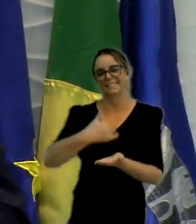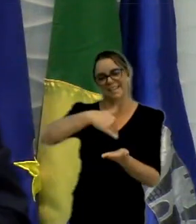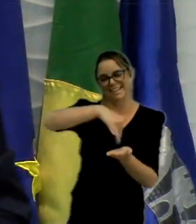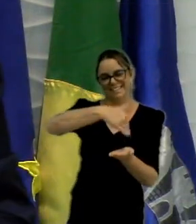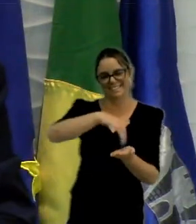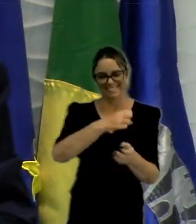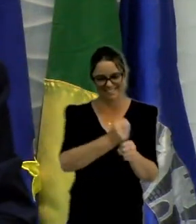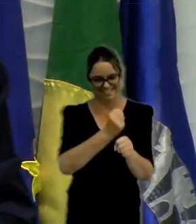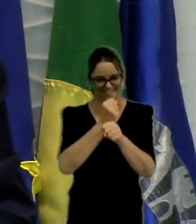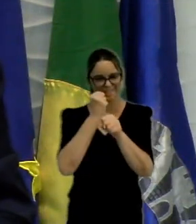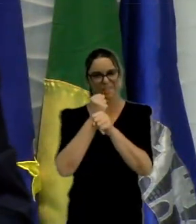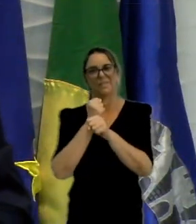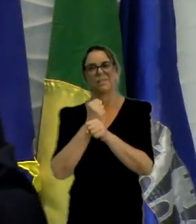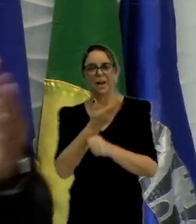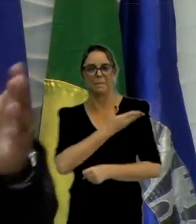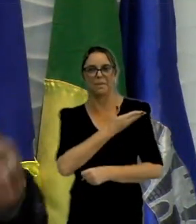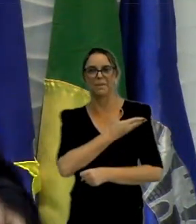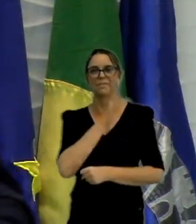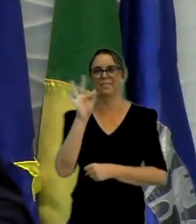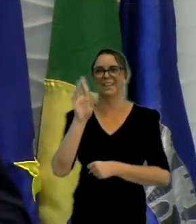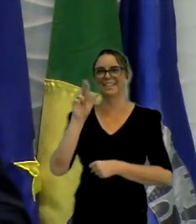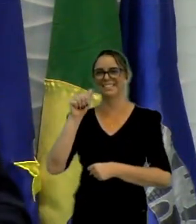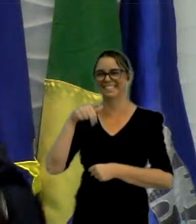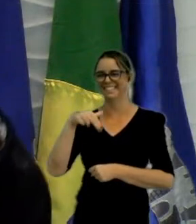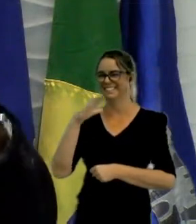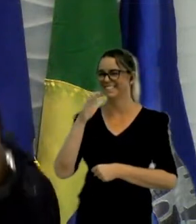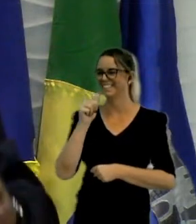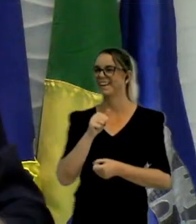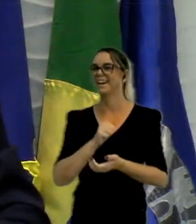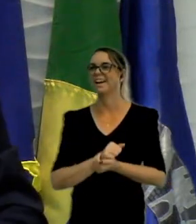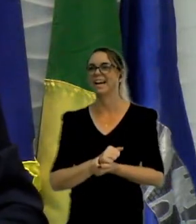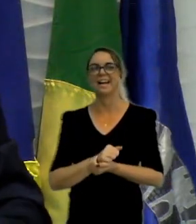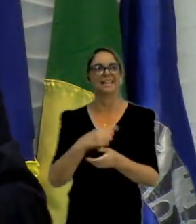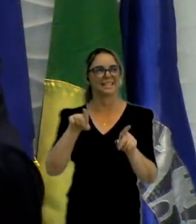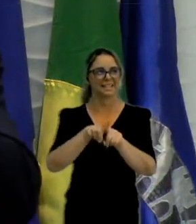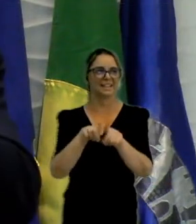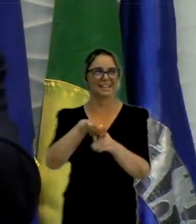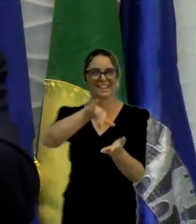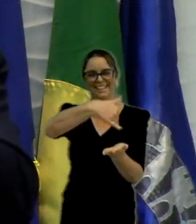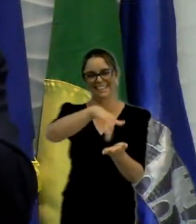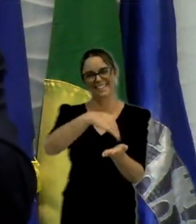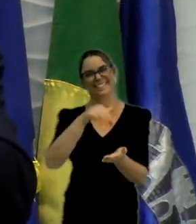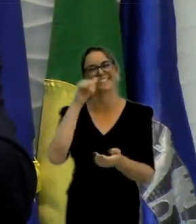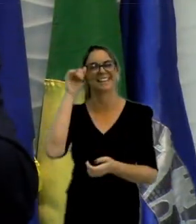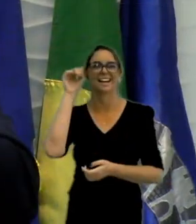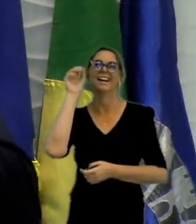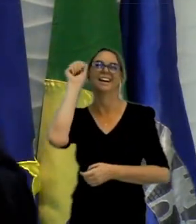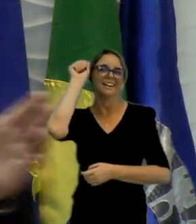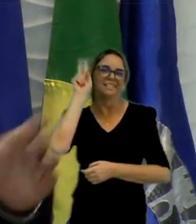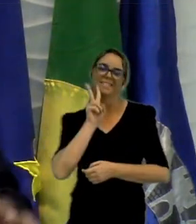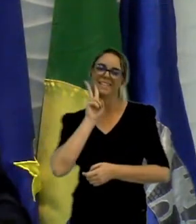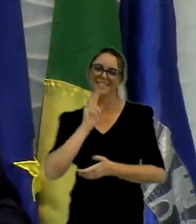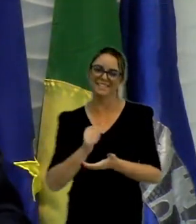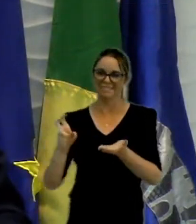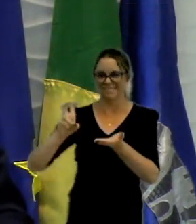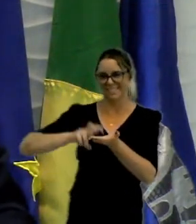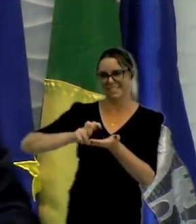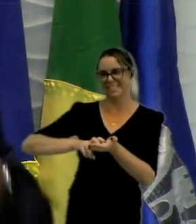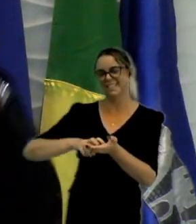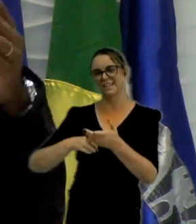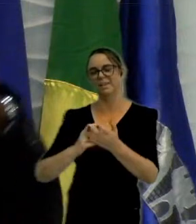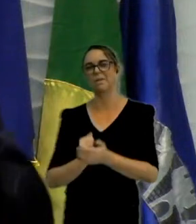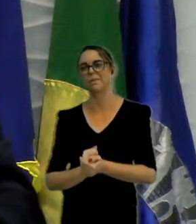Obra, a meu amigo França, né, André Valença, mas a França que estava lá de manhã já resolvendo um bocado